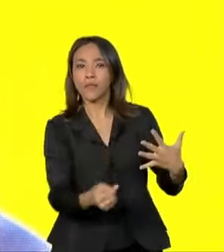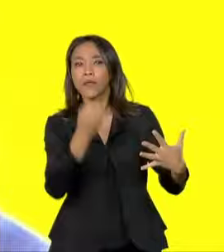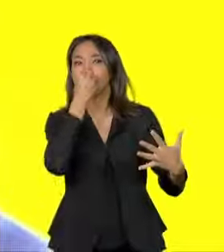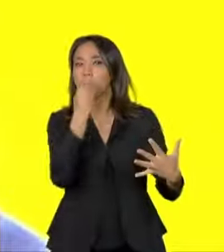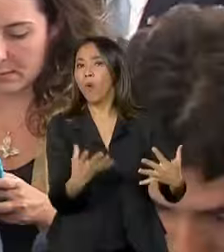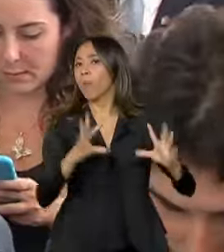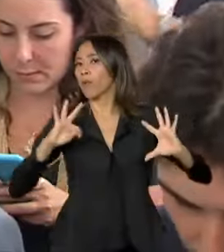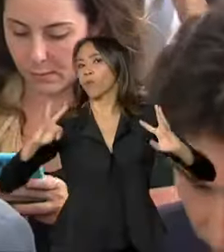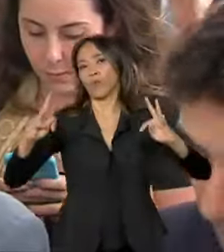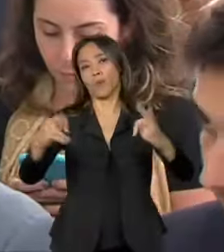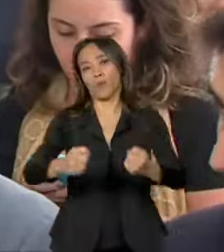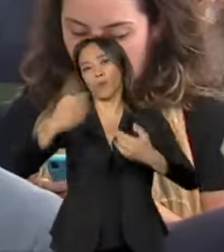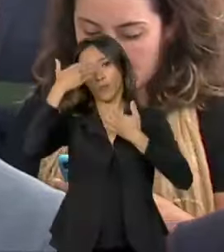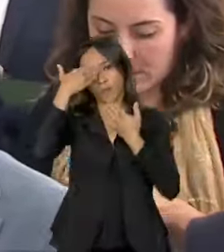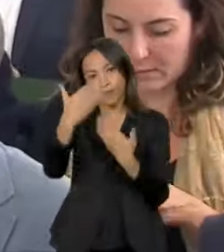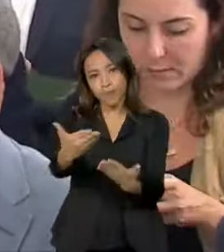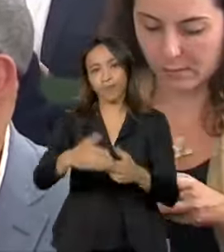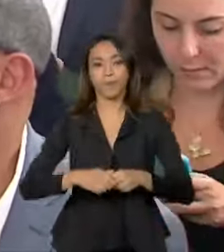obrigada.